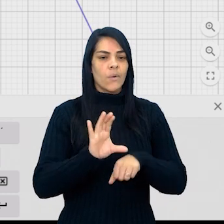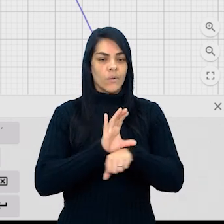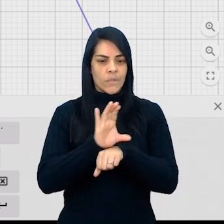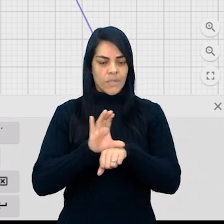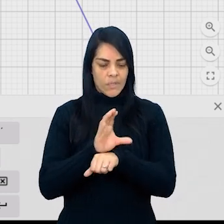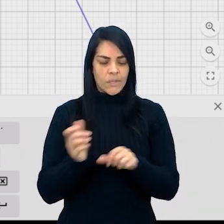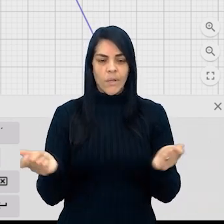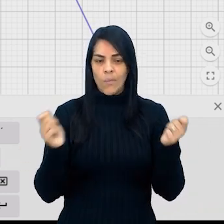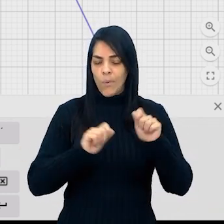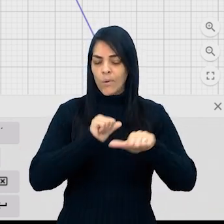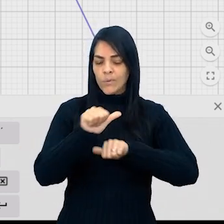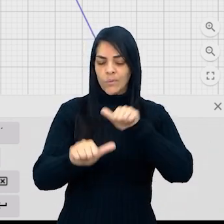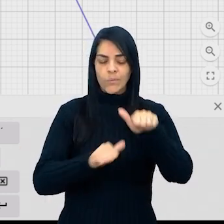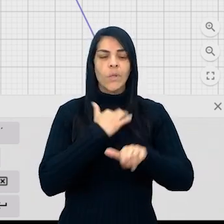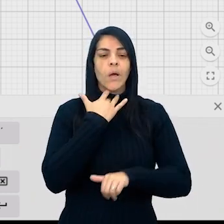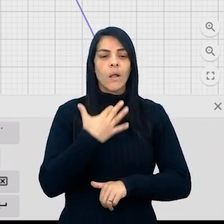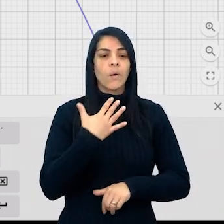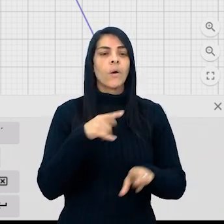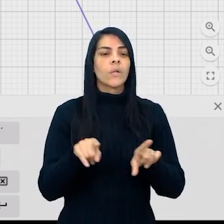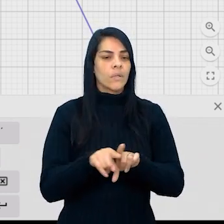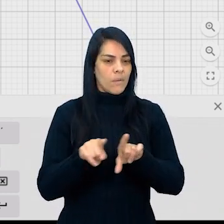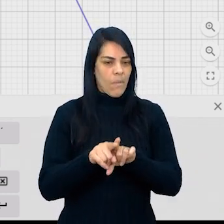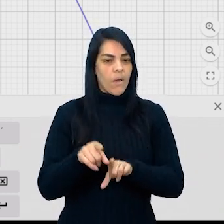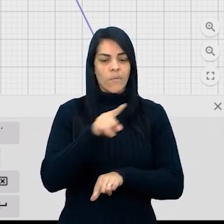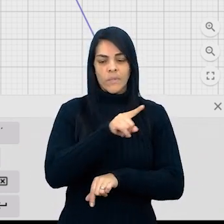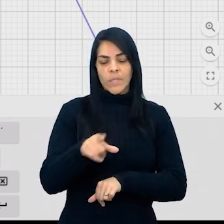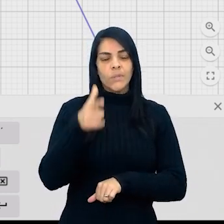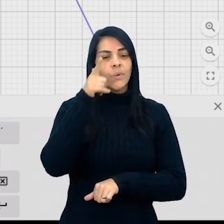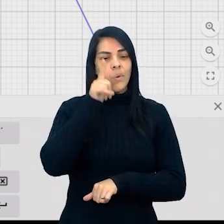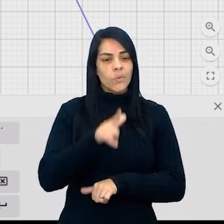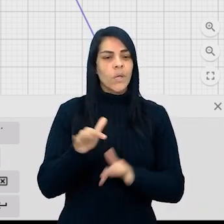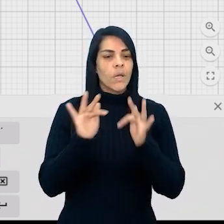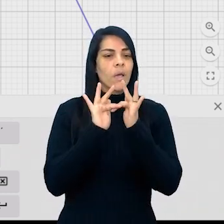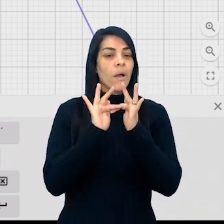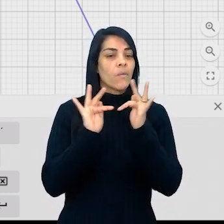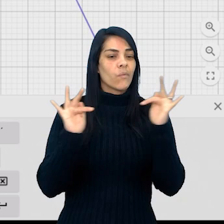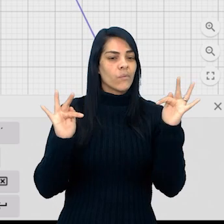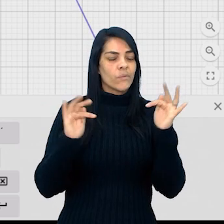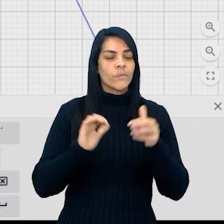cores aqui, né? Tem essa liberdade. Aqui a função